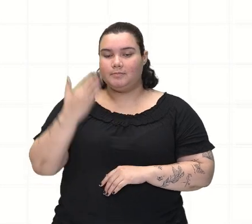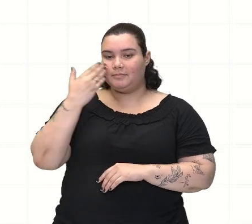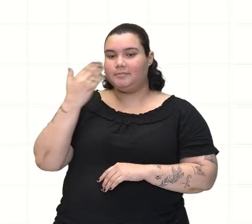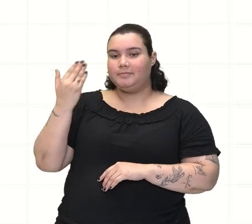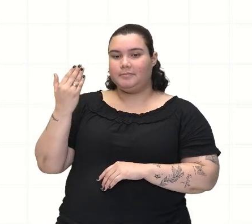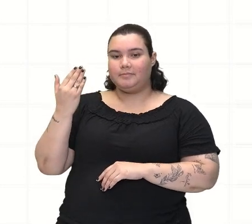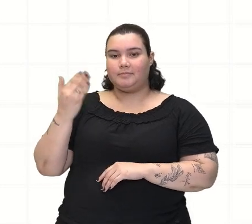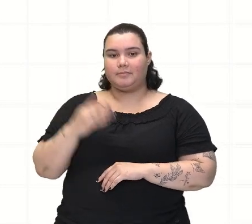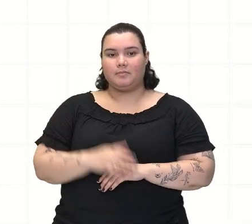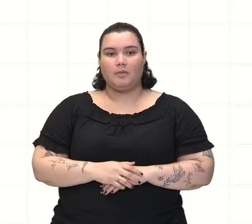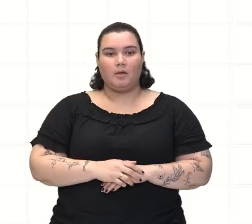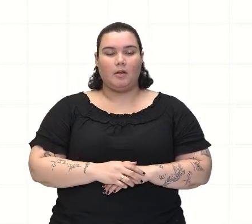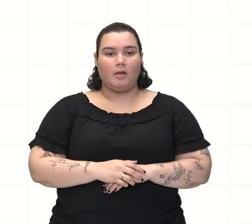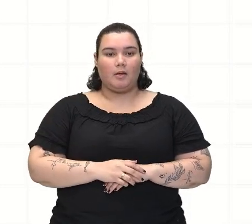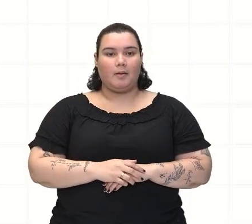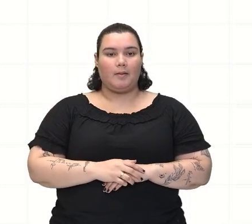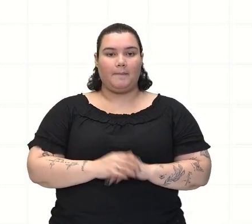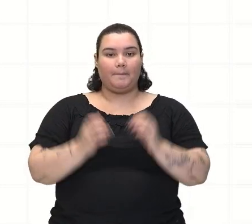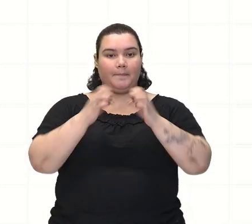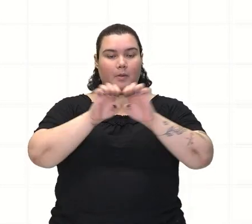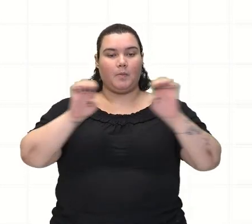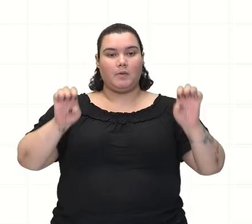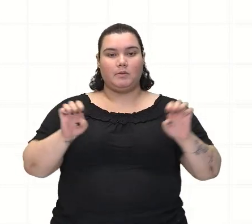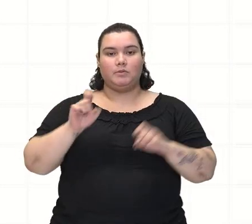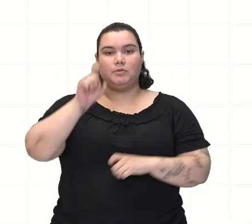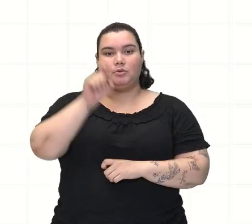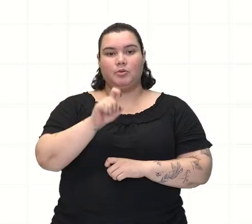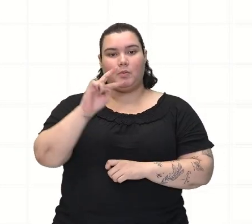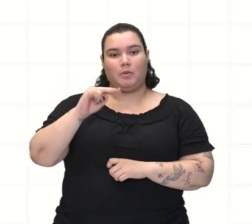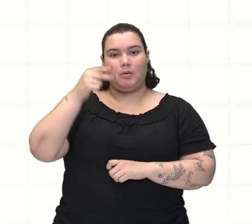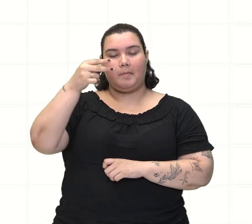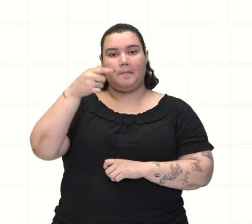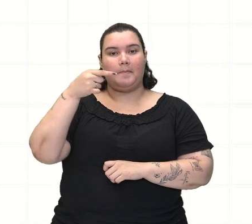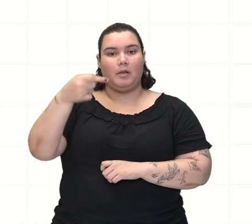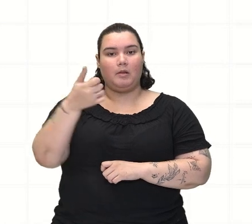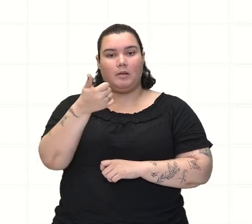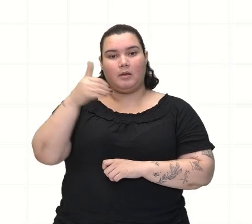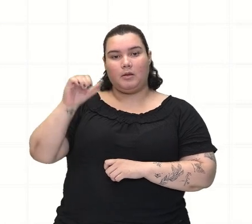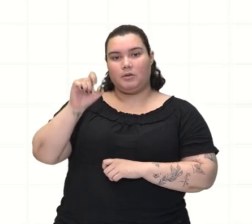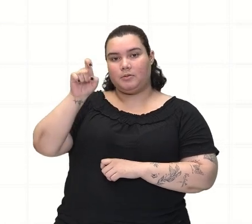ó, a equação x ao quadrado menos 10x mais